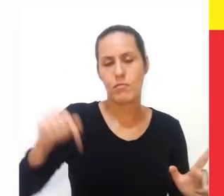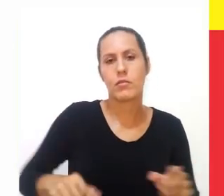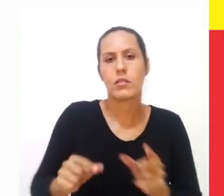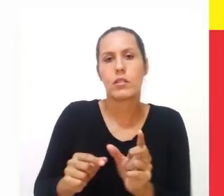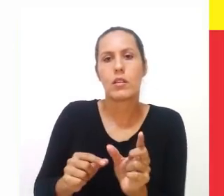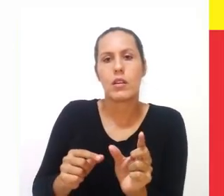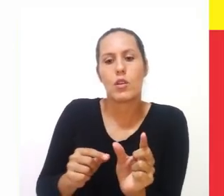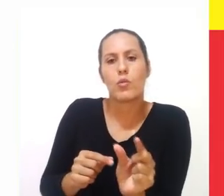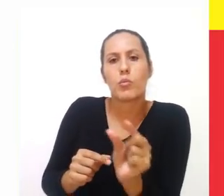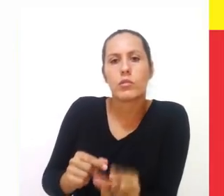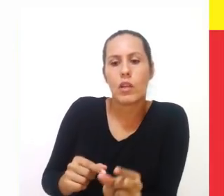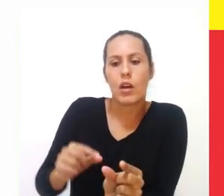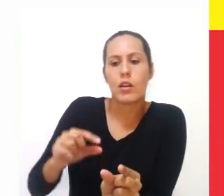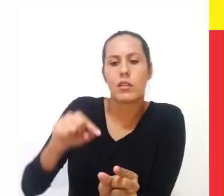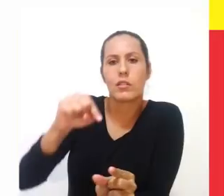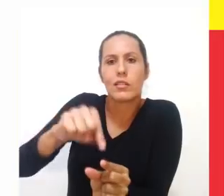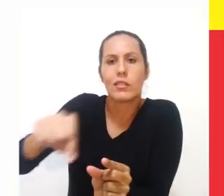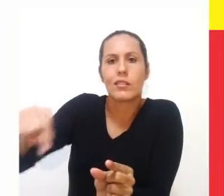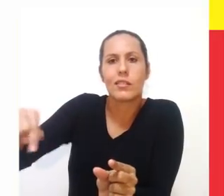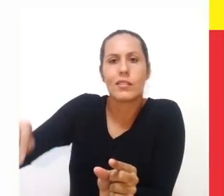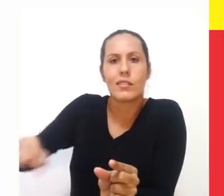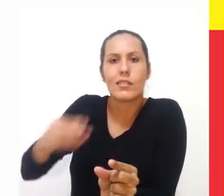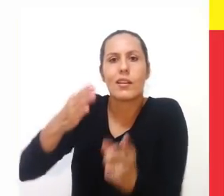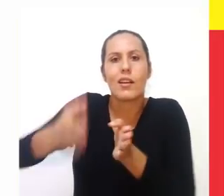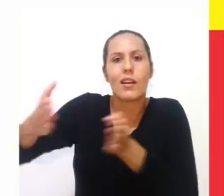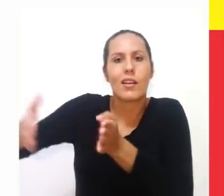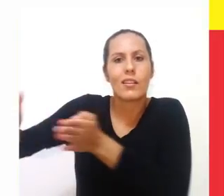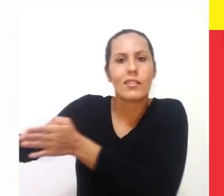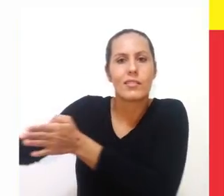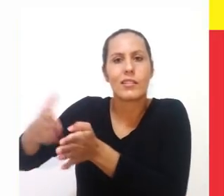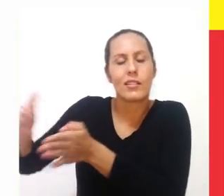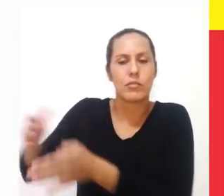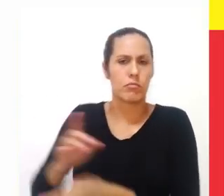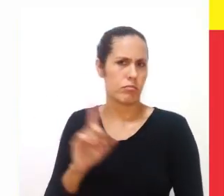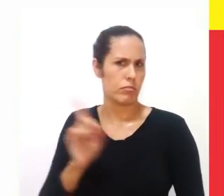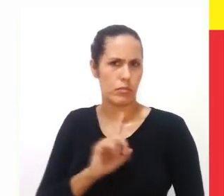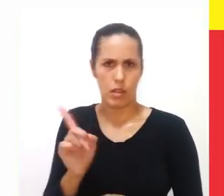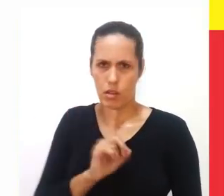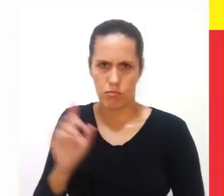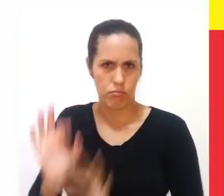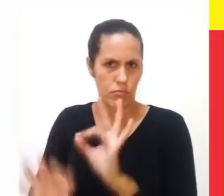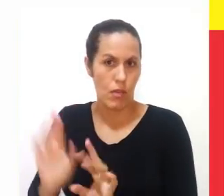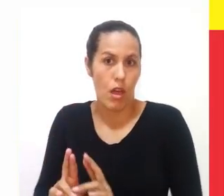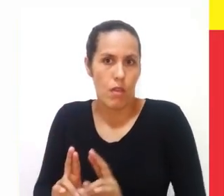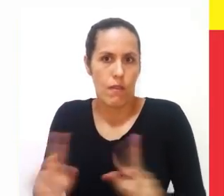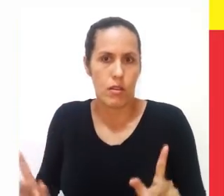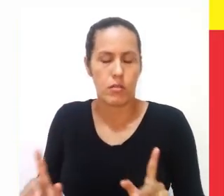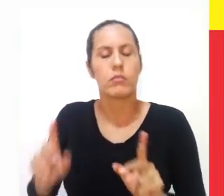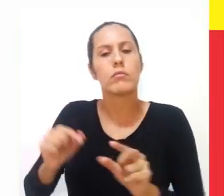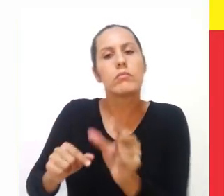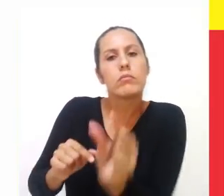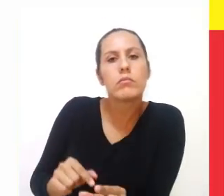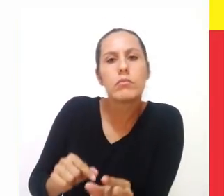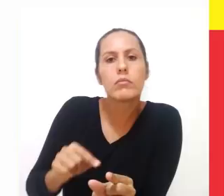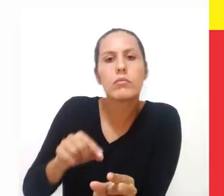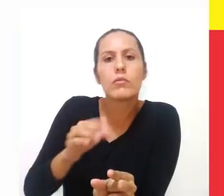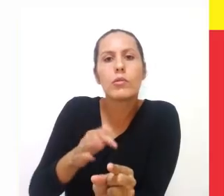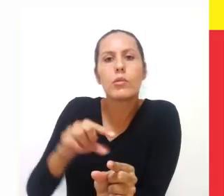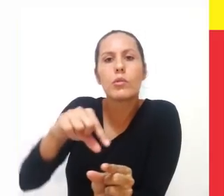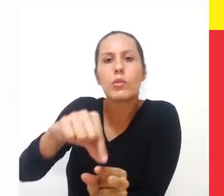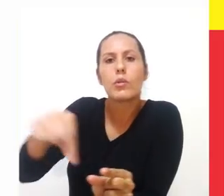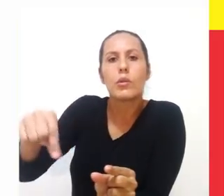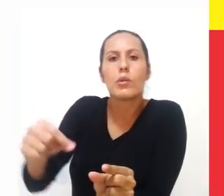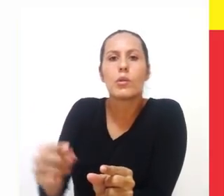vou colocar certas lâmpadas na sequência uma após a outra, não. Eu vou intercalar com a fonte de